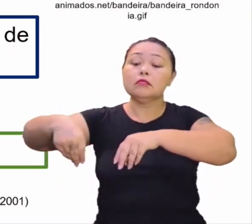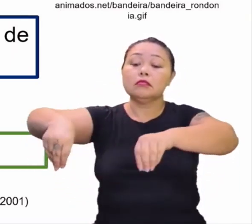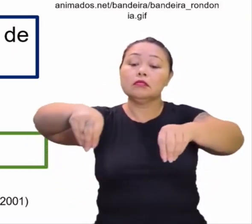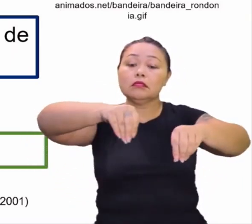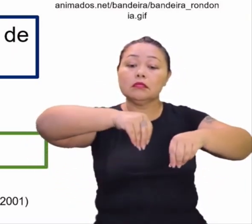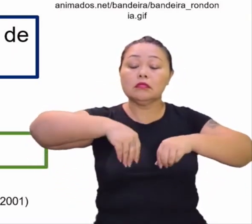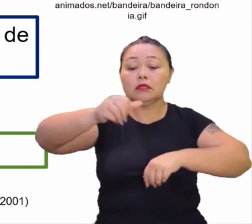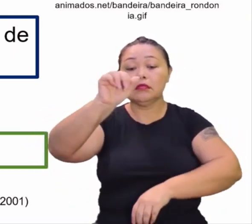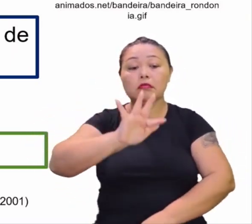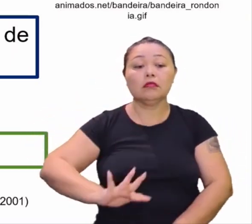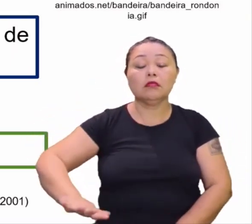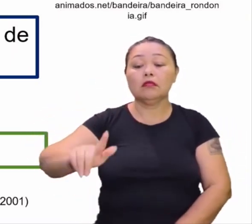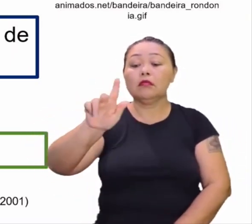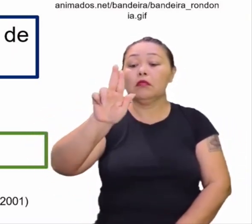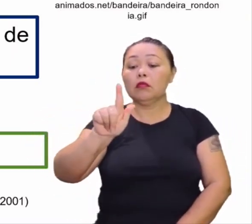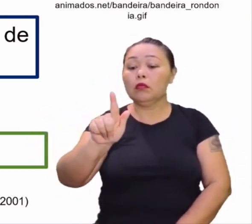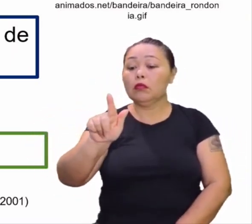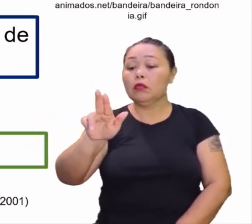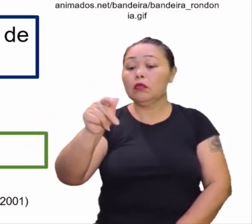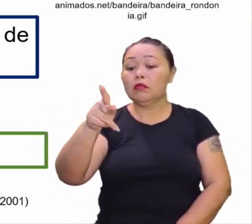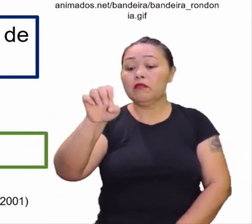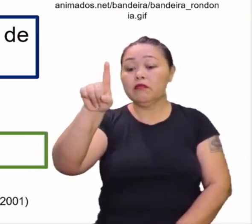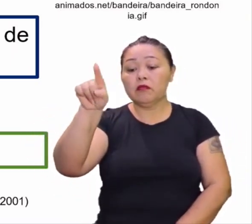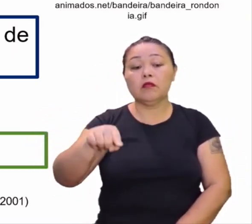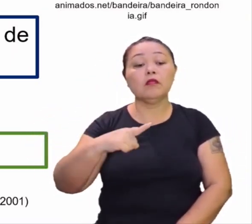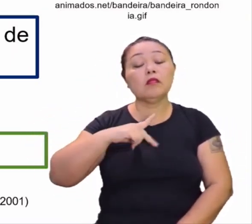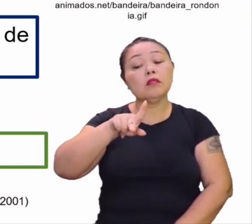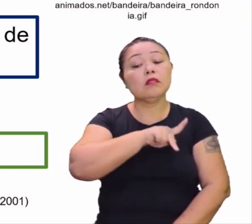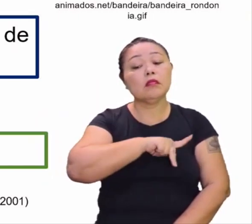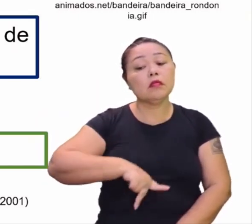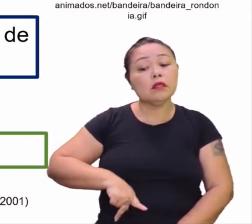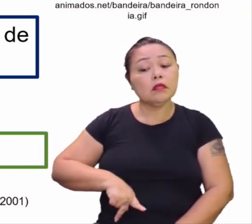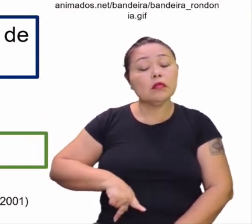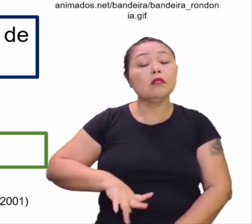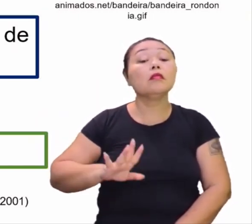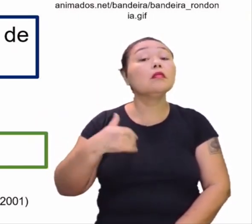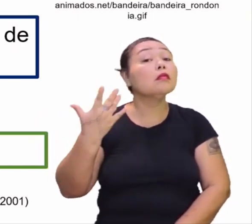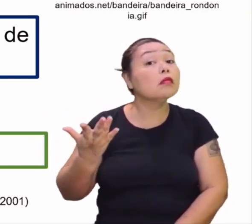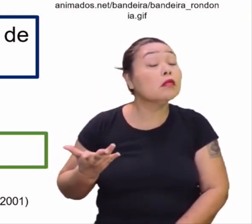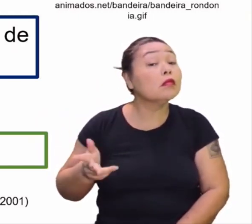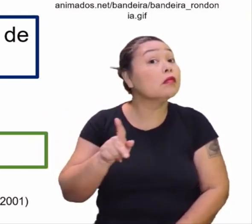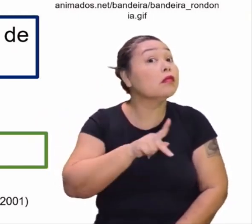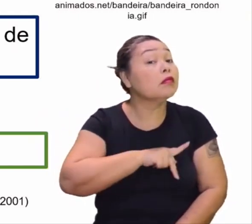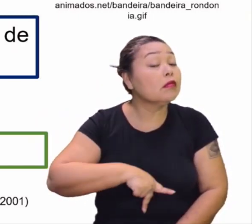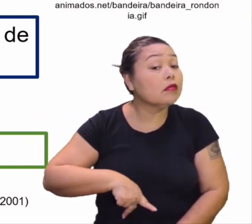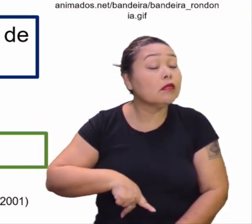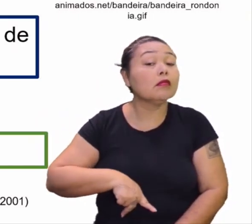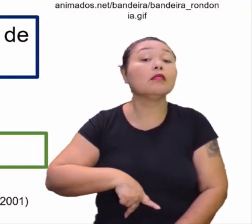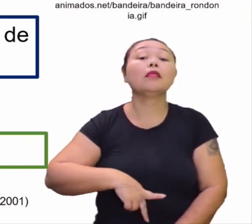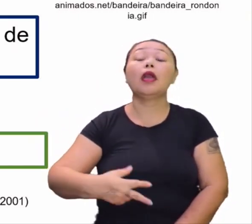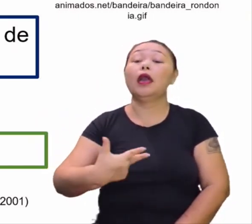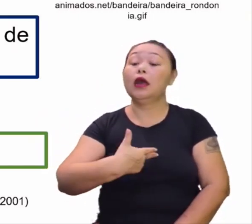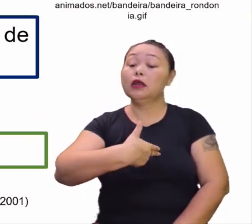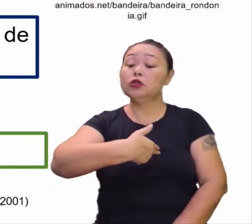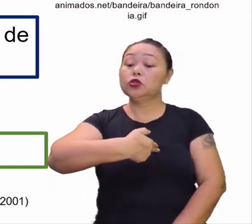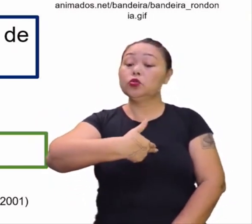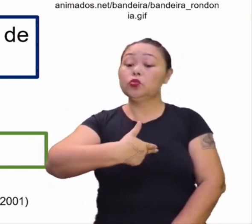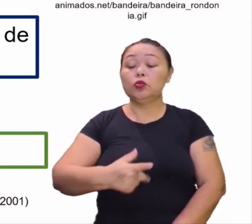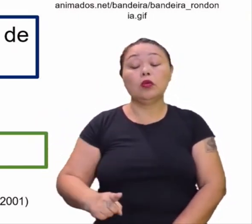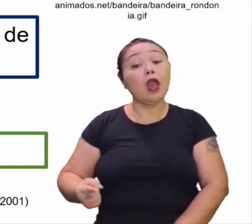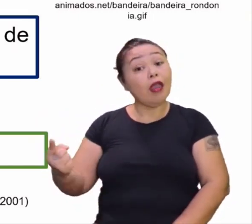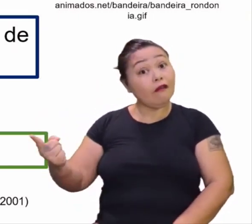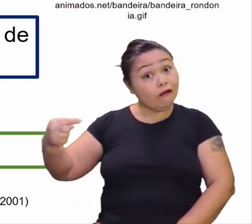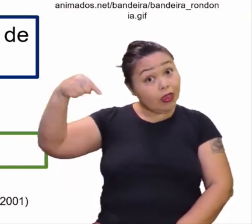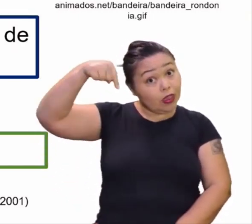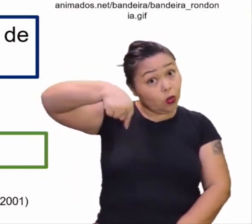Federal do Guaporé. Beleza. Quem era o presidente aqui na época do Território Federal do Guaporé? Getúlio Vargas. Muito bem. Ele